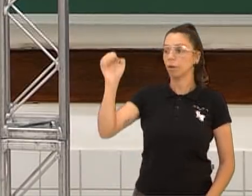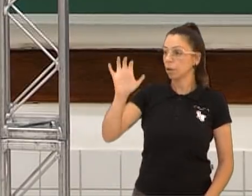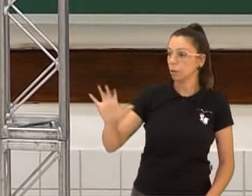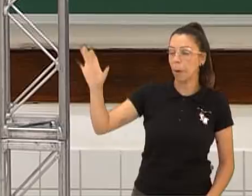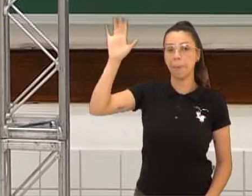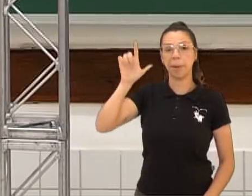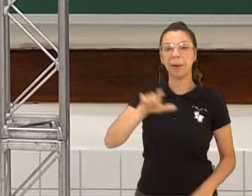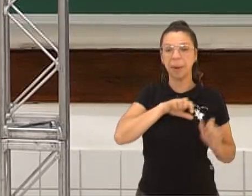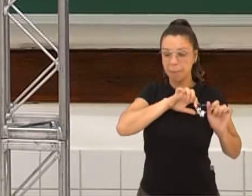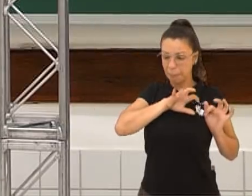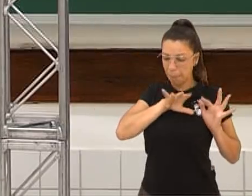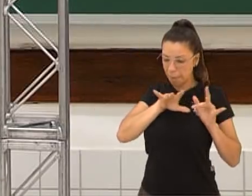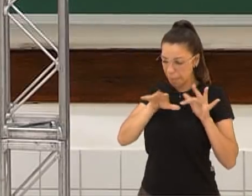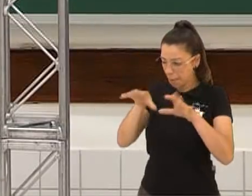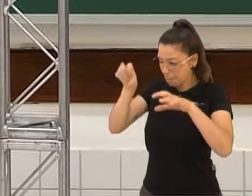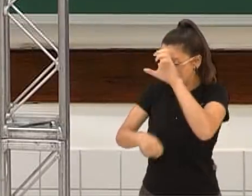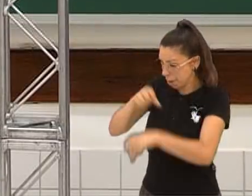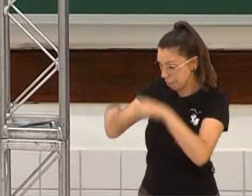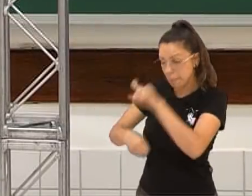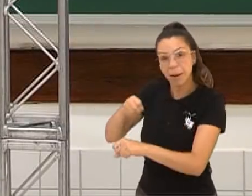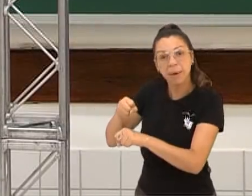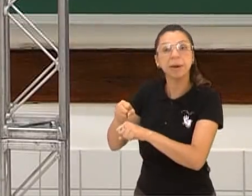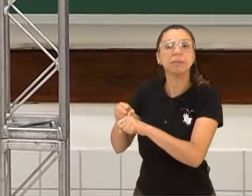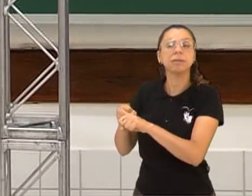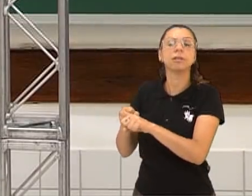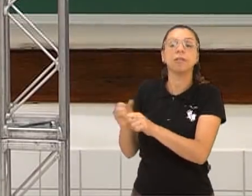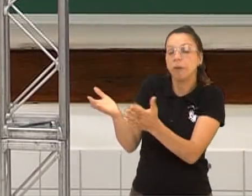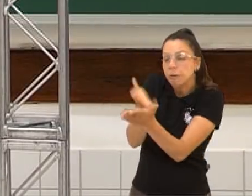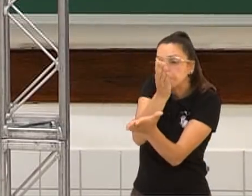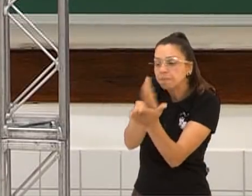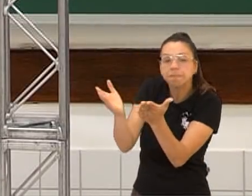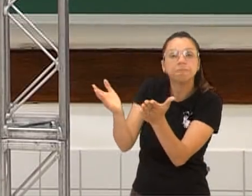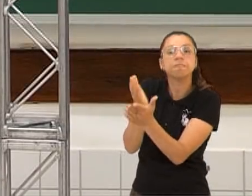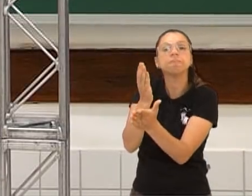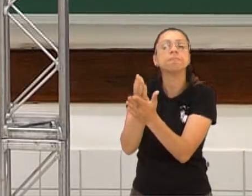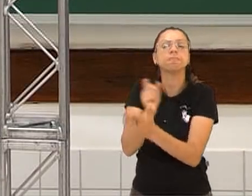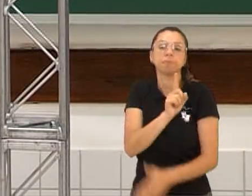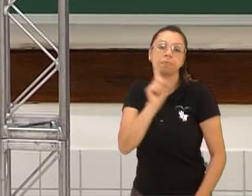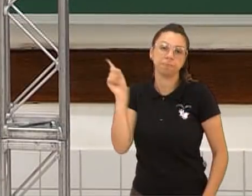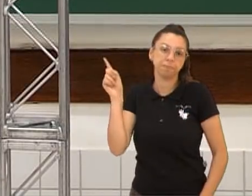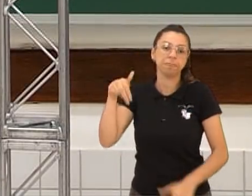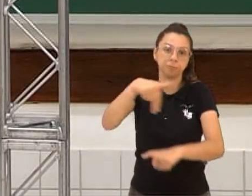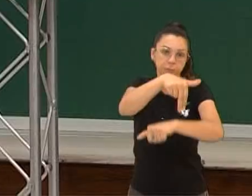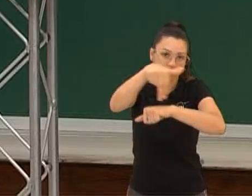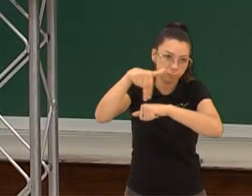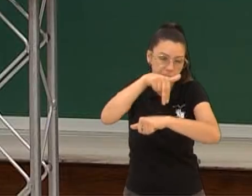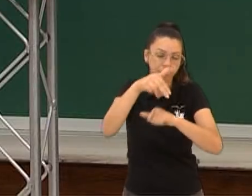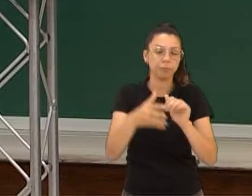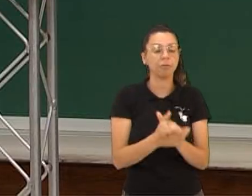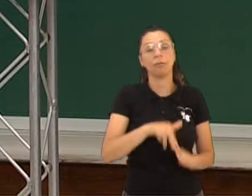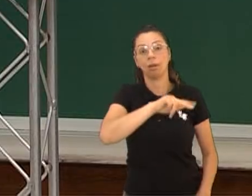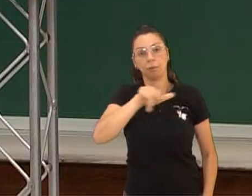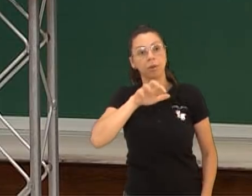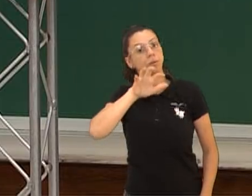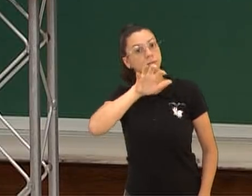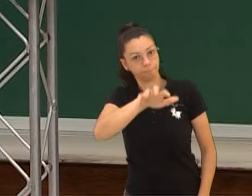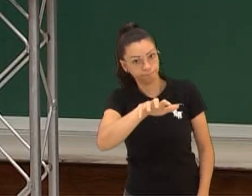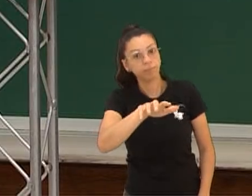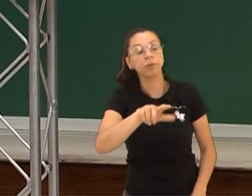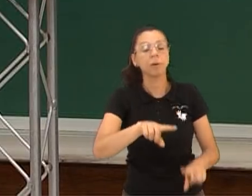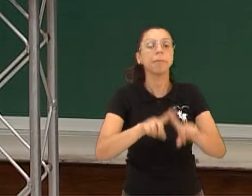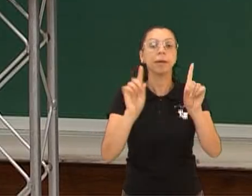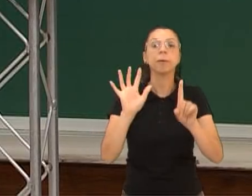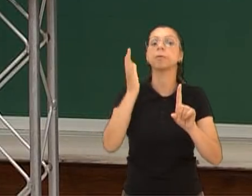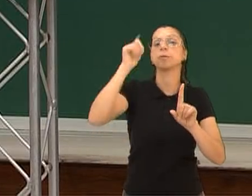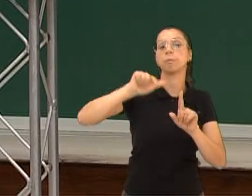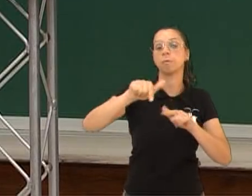europeias sobre o continente africano, que foi todo fatiado e dividido entre essas nações. Não é só isso, né, que